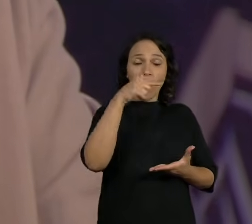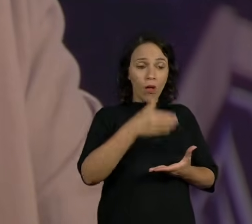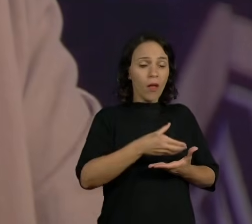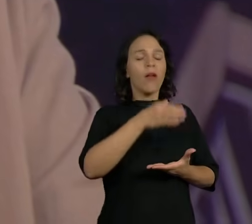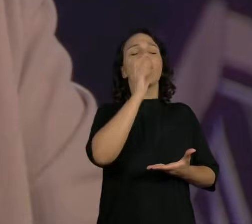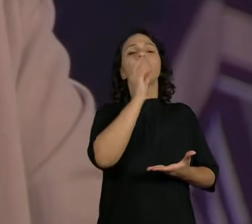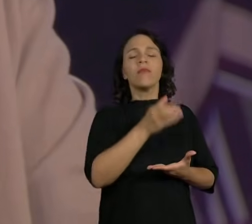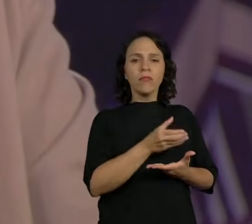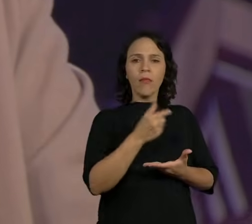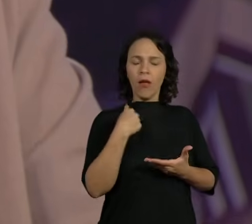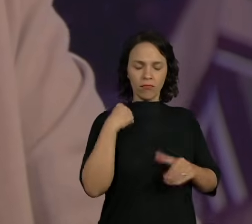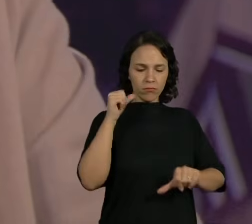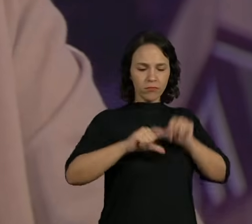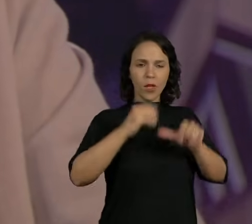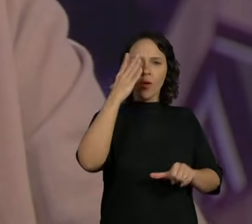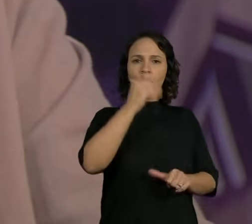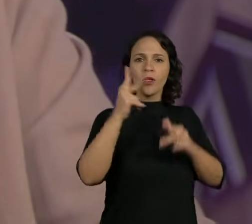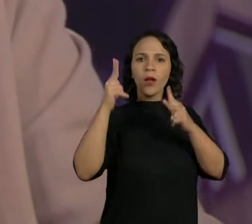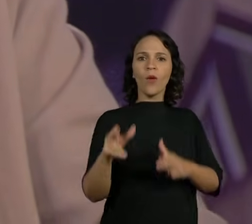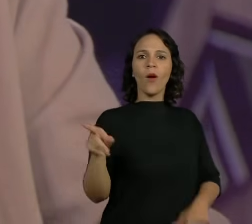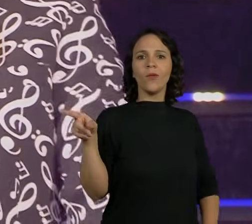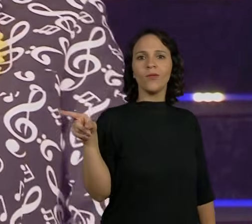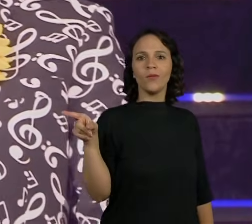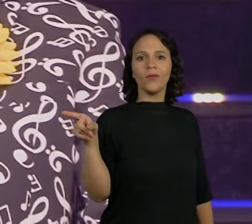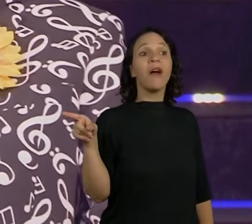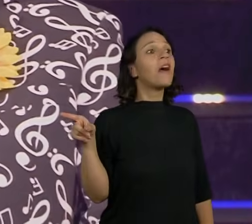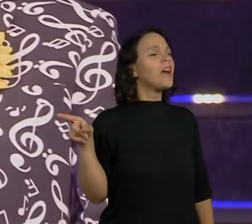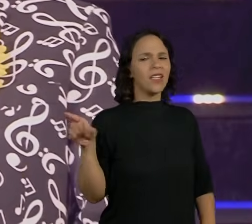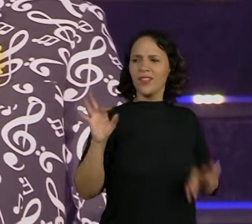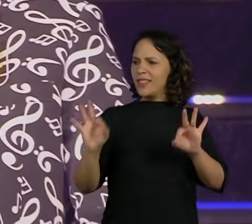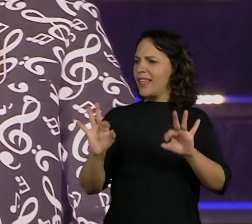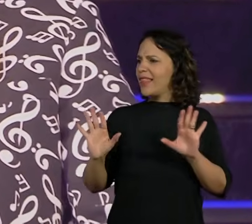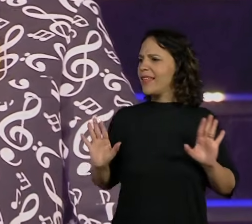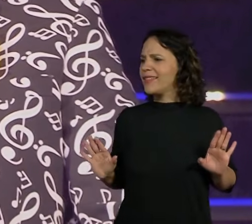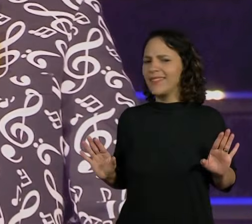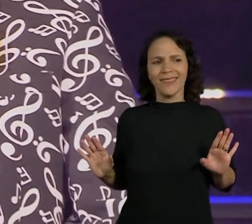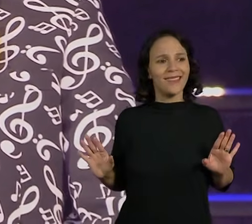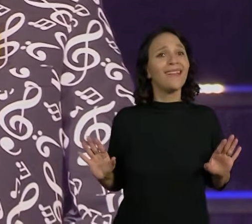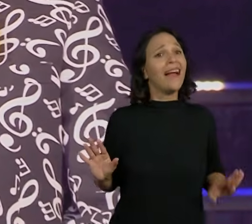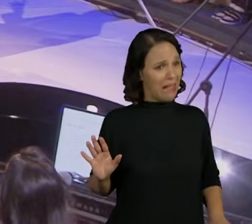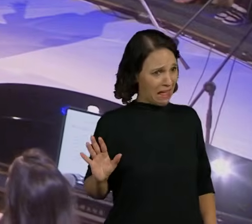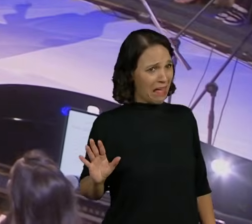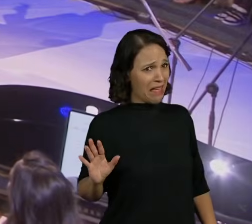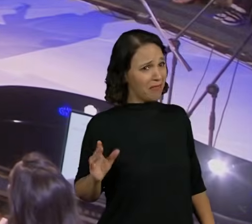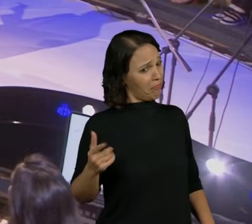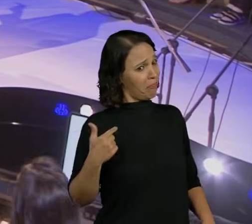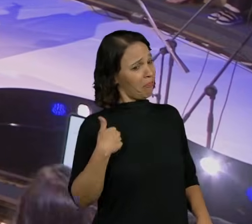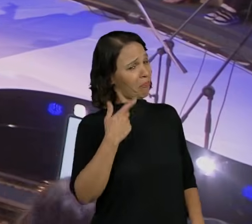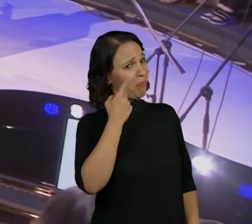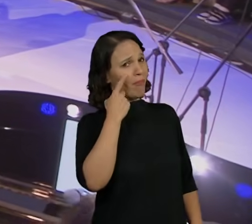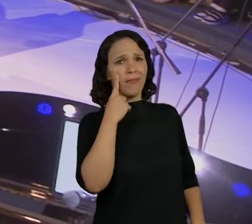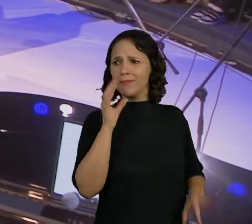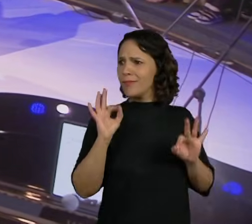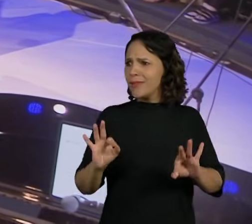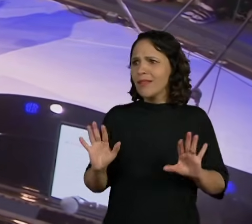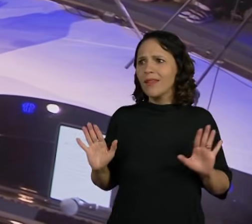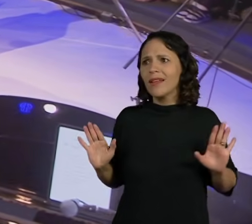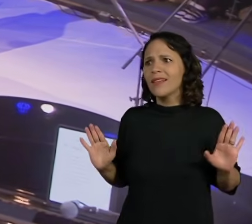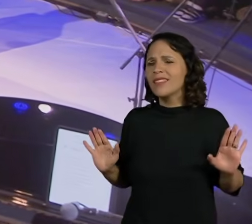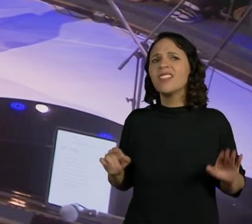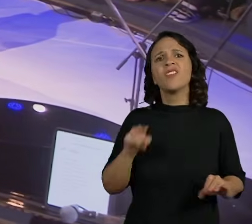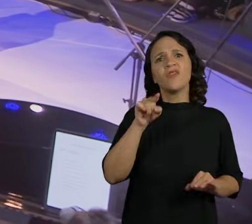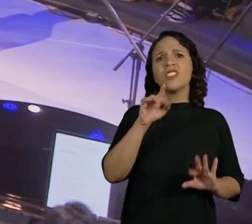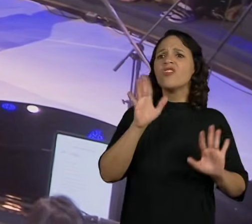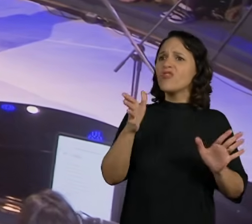nessa garrafa, eu fico bonito igual ele. Então, Com certeza. eu vou nessa. Com certeza. Você já é um cara